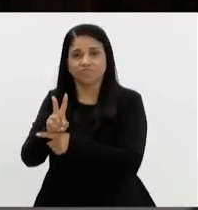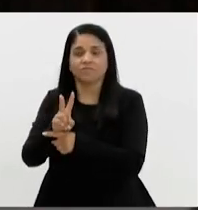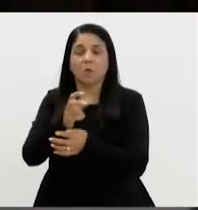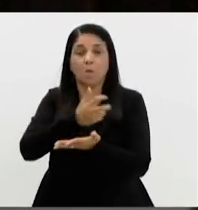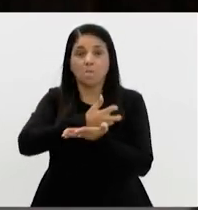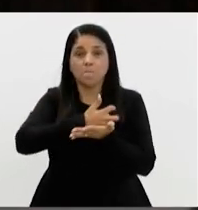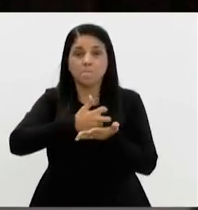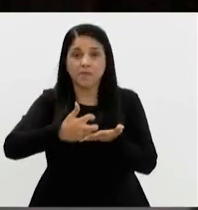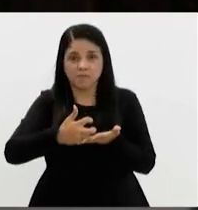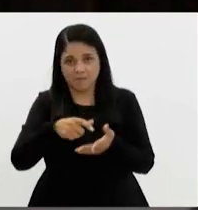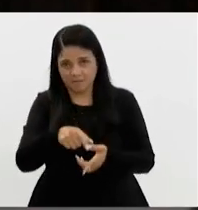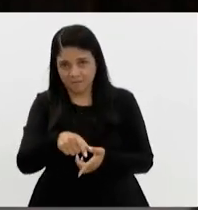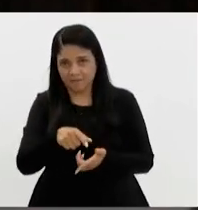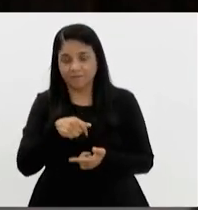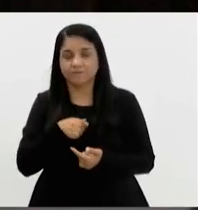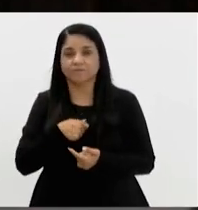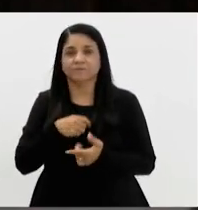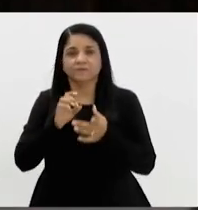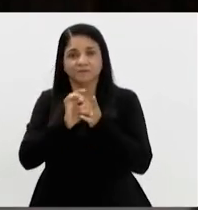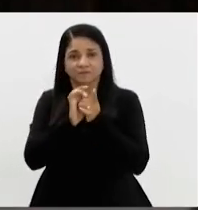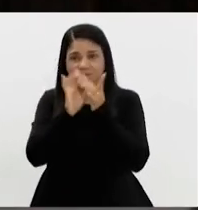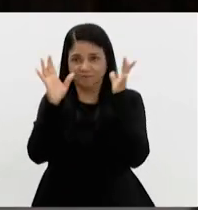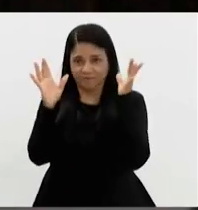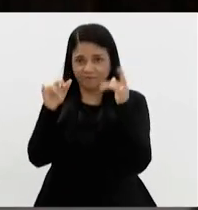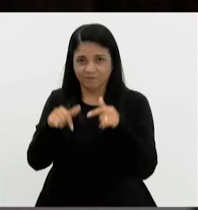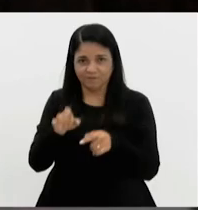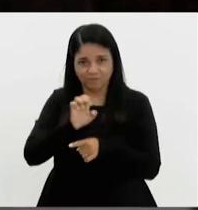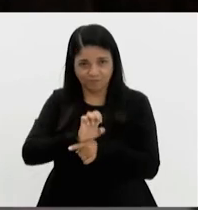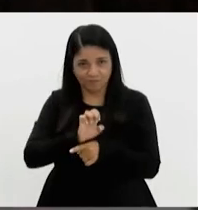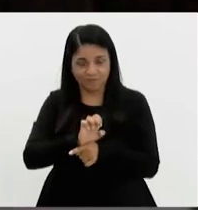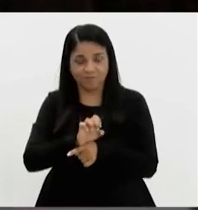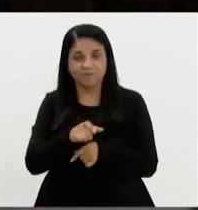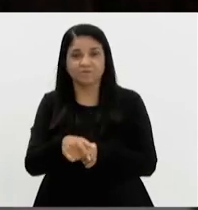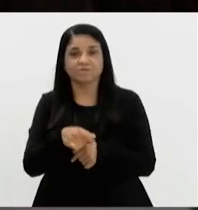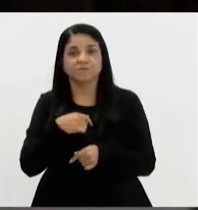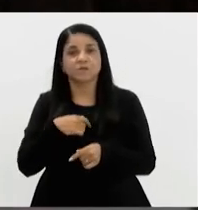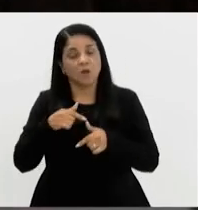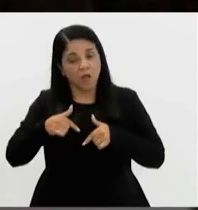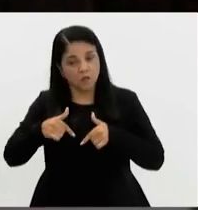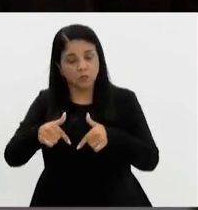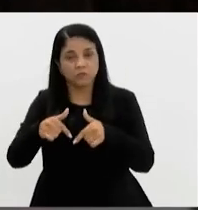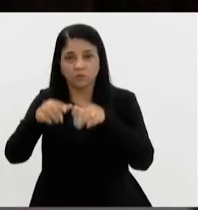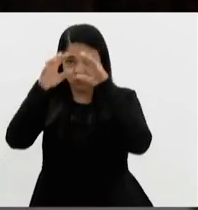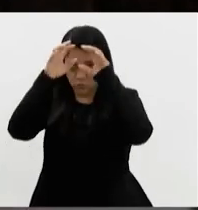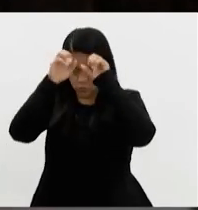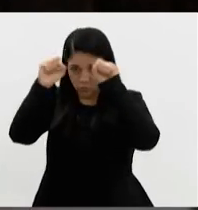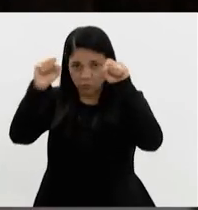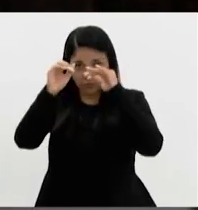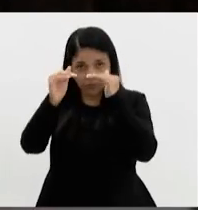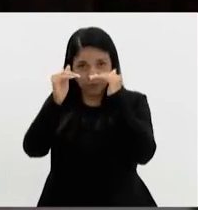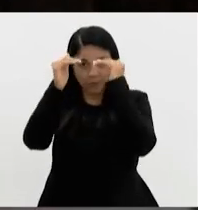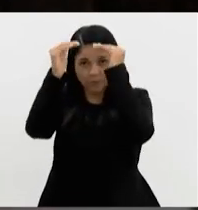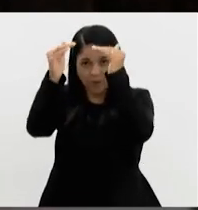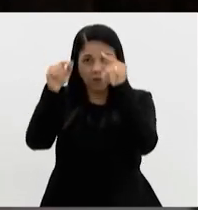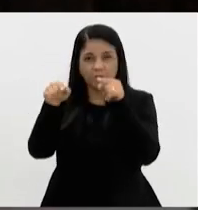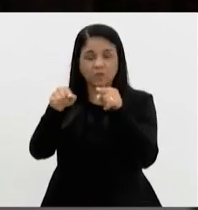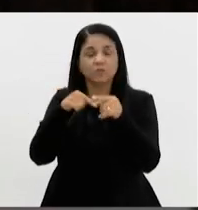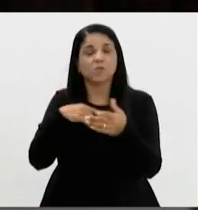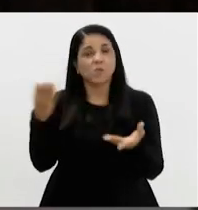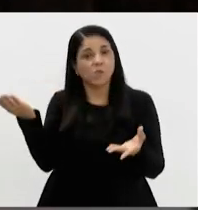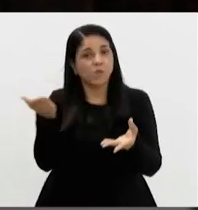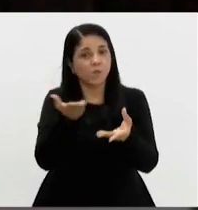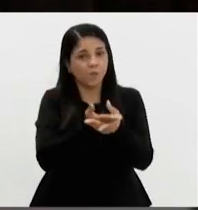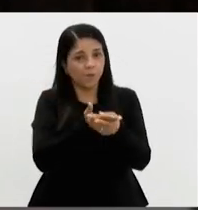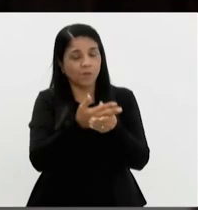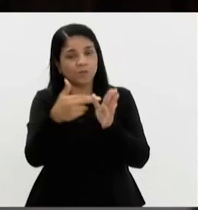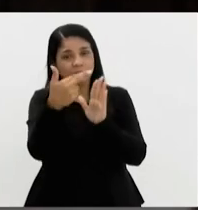democrático de direito aludia naquela atuação do supremo em relação à aquele inquérito instaurado Com base no